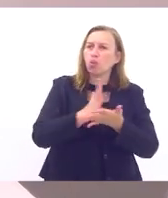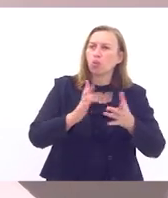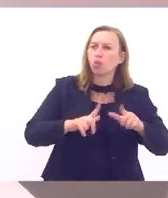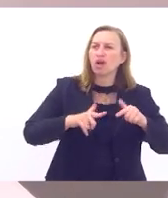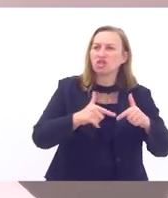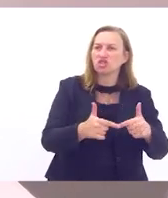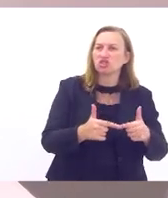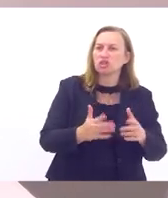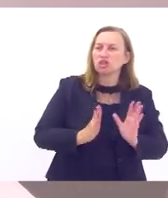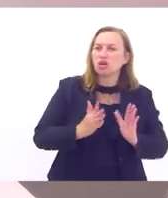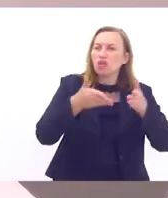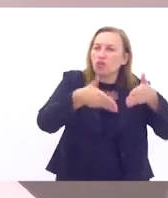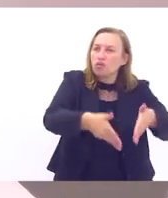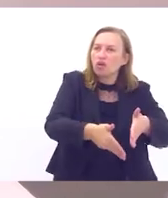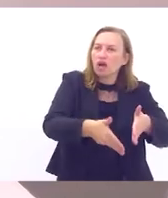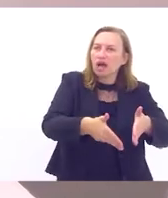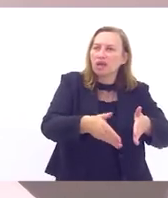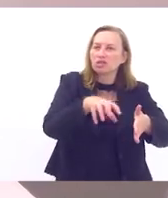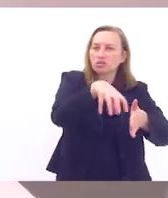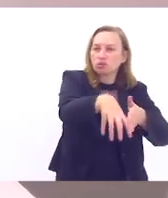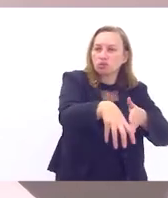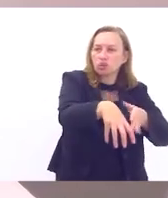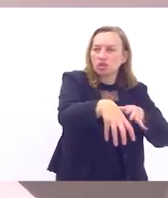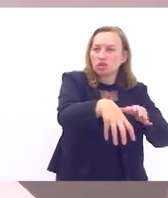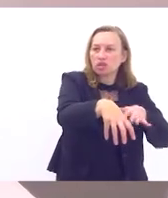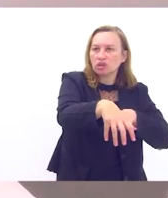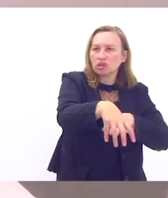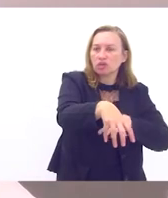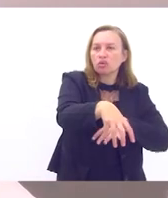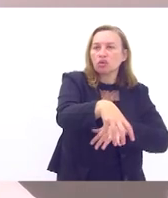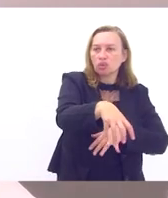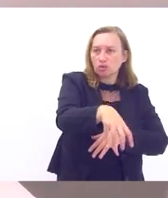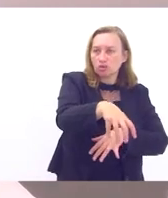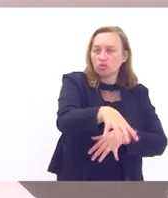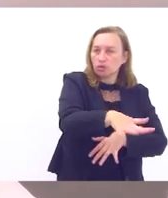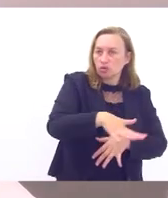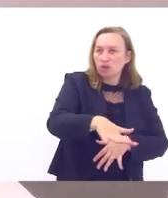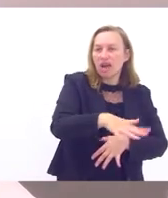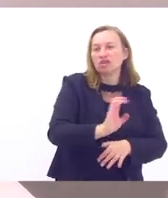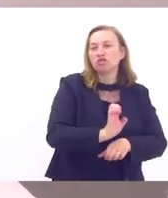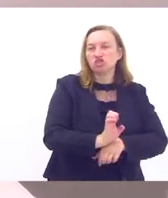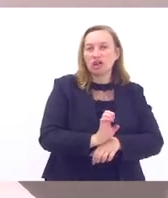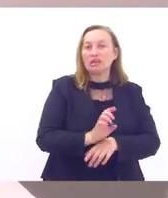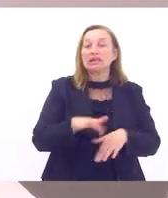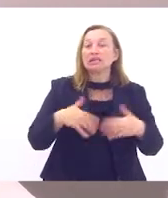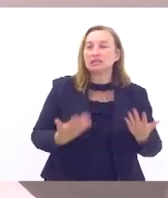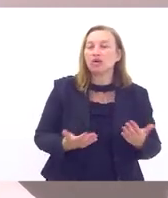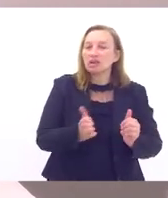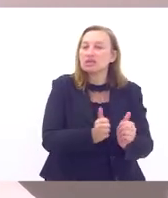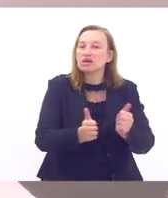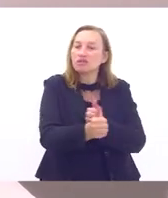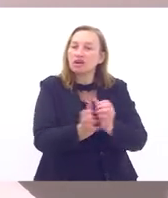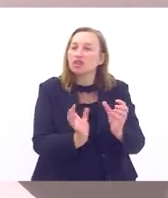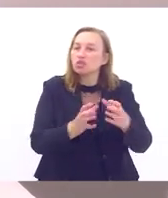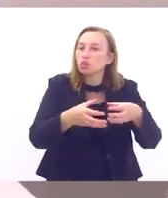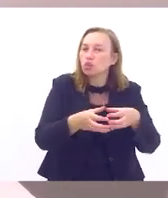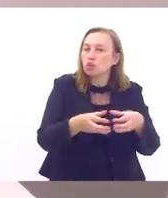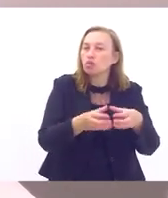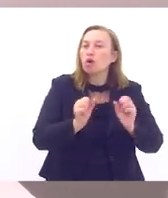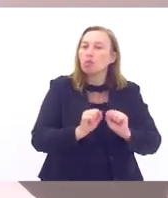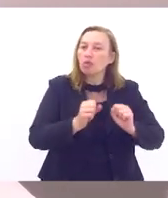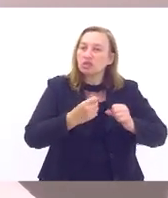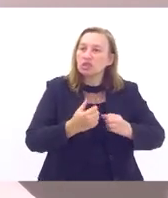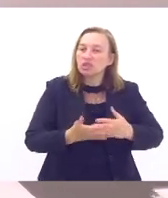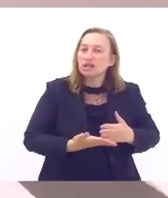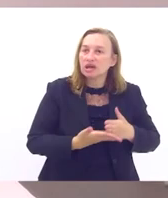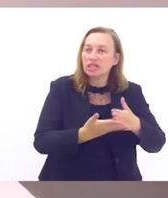que estão concentradas numa determinada região do Estado. Então, essa frente pode se dirigir a essa